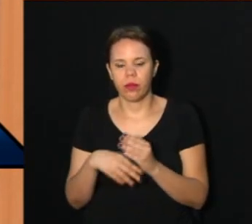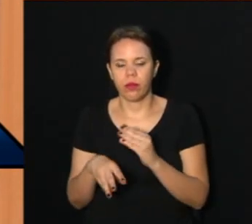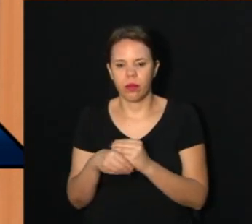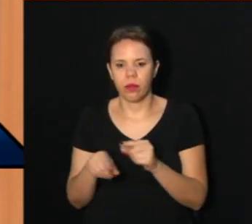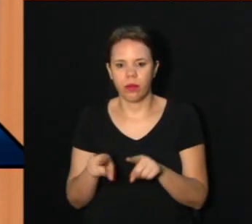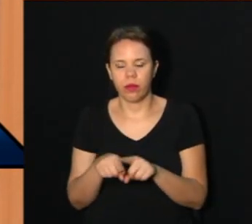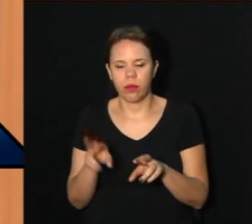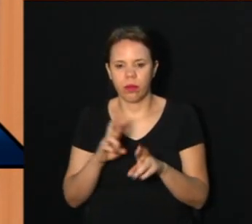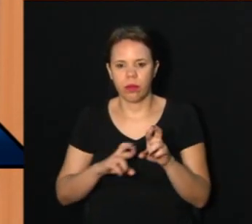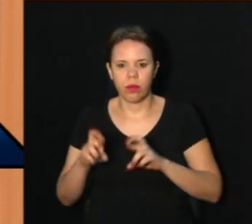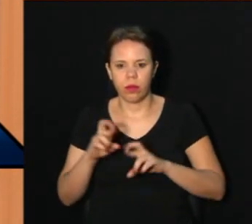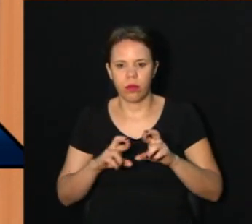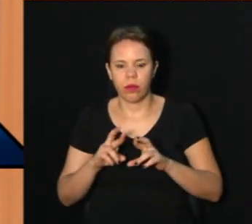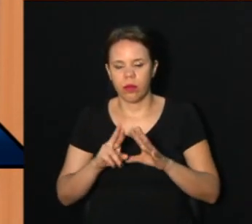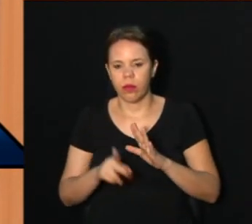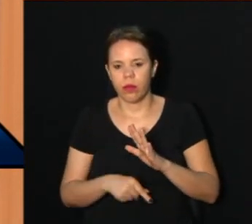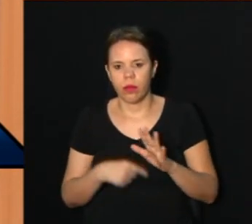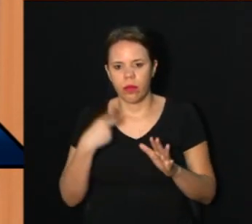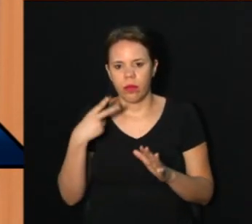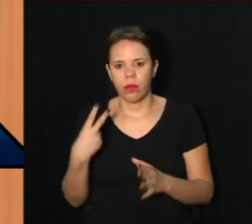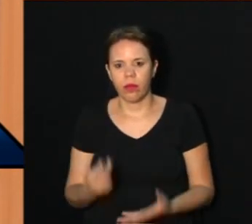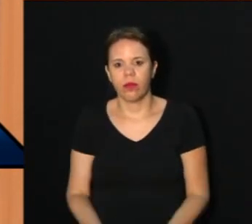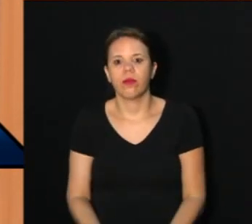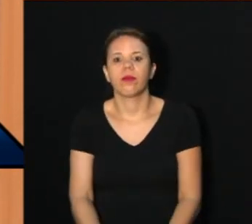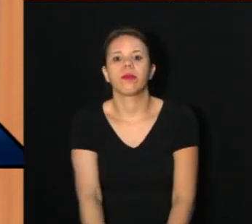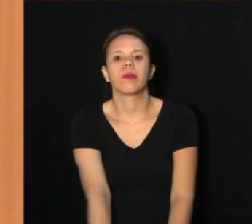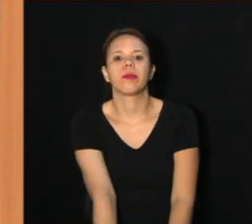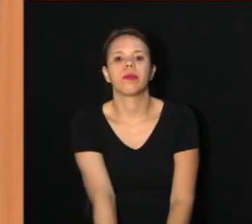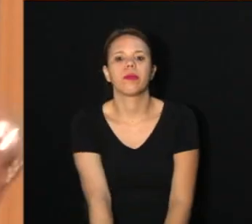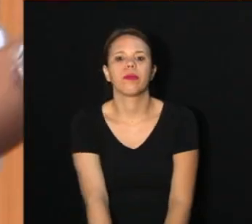para análise dos demais vereadores.